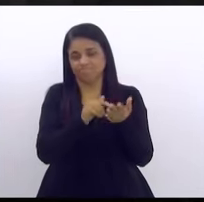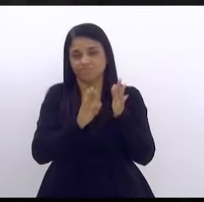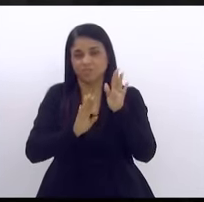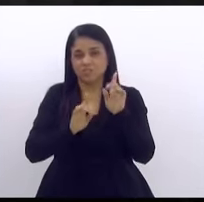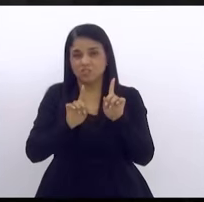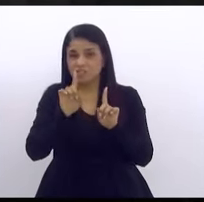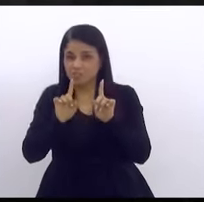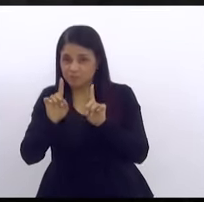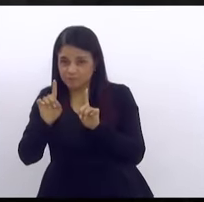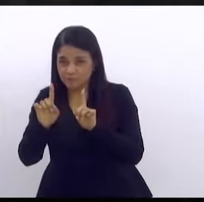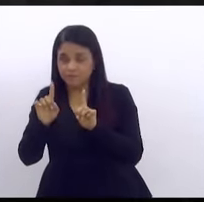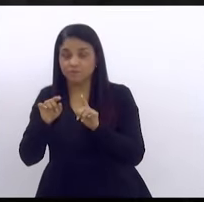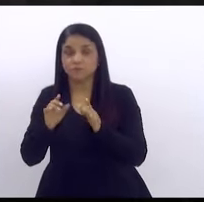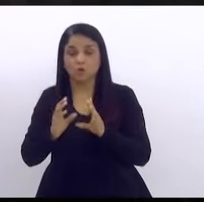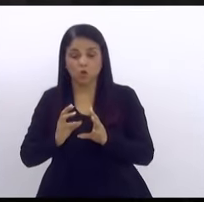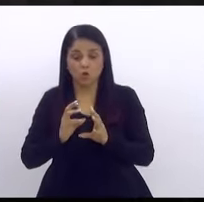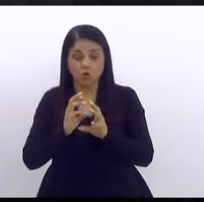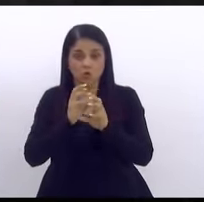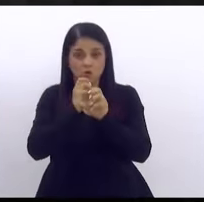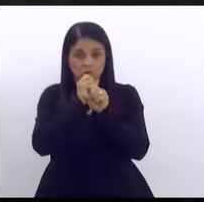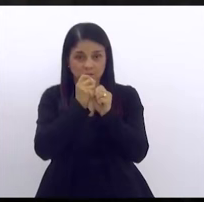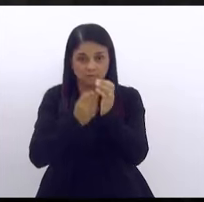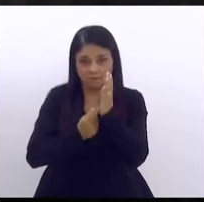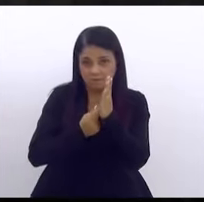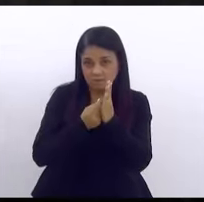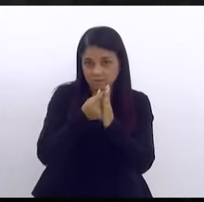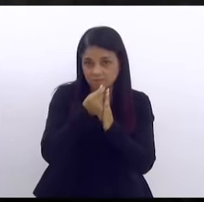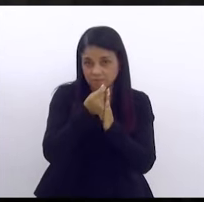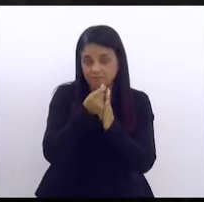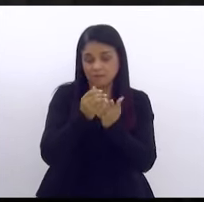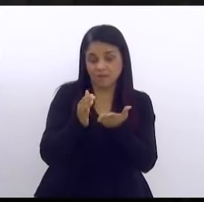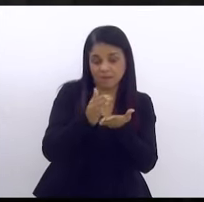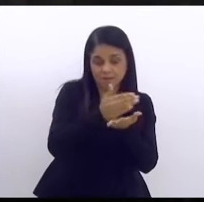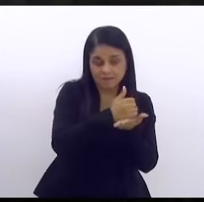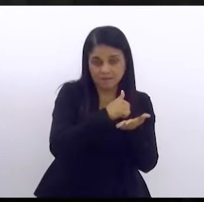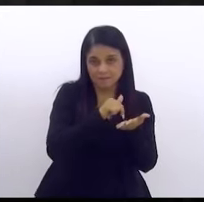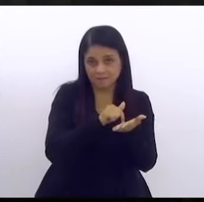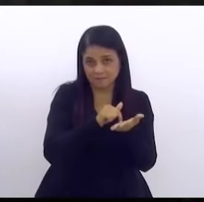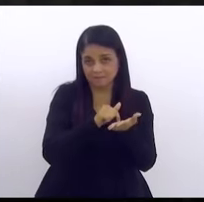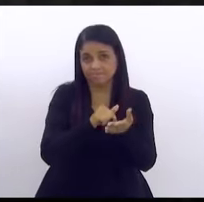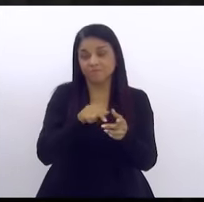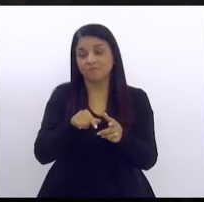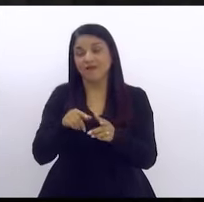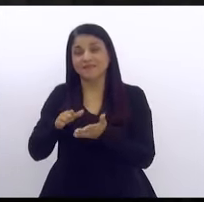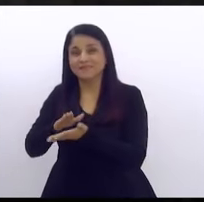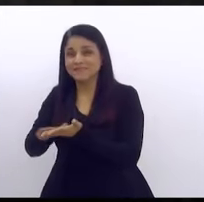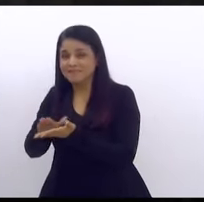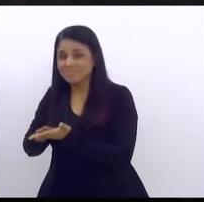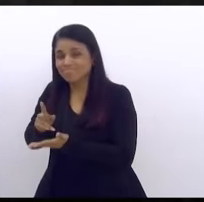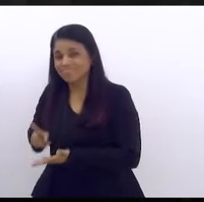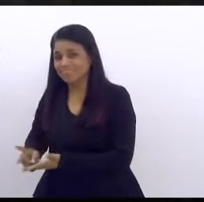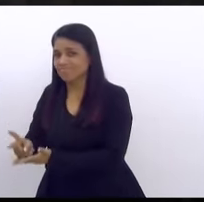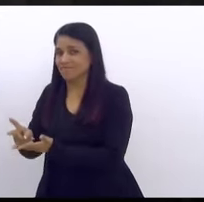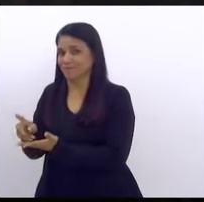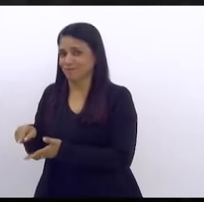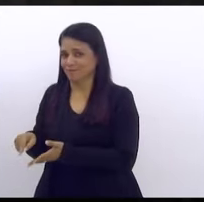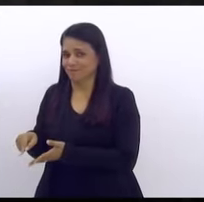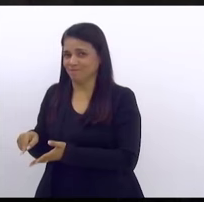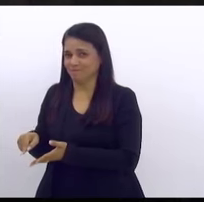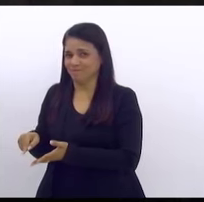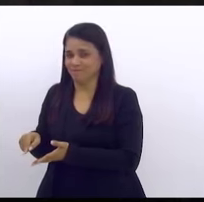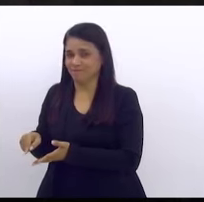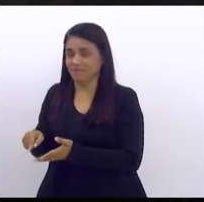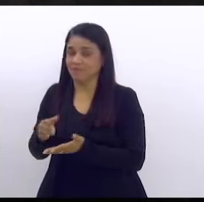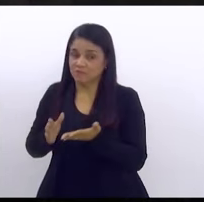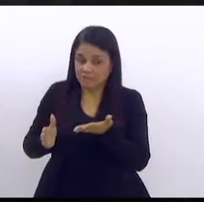estimada. Porque o orçamento, a receita é estimada, mas a despesa é fixada. Se você cresce a